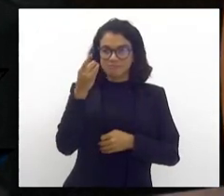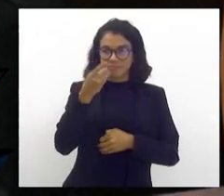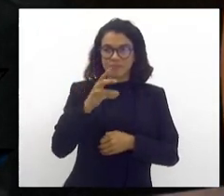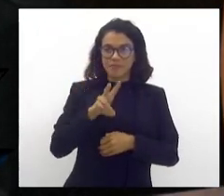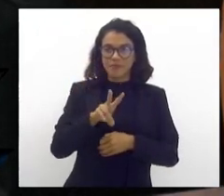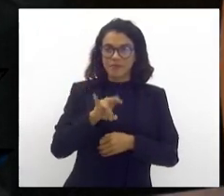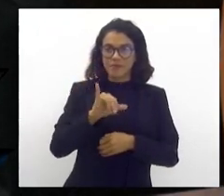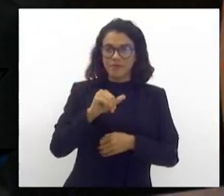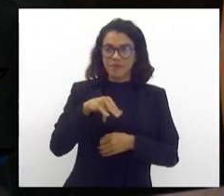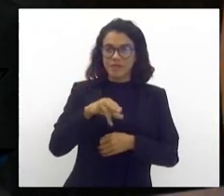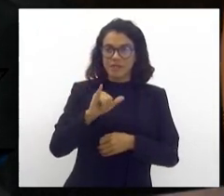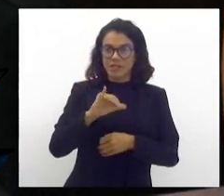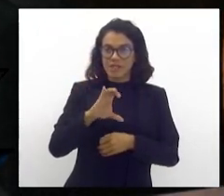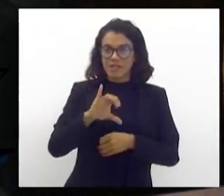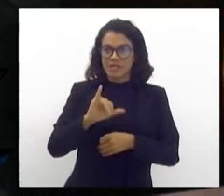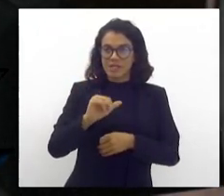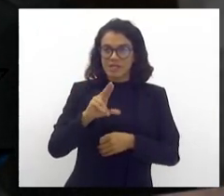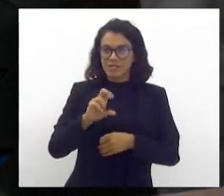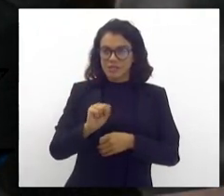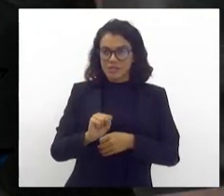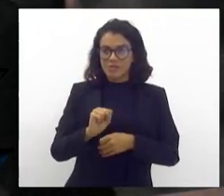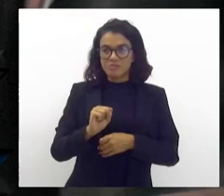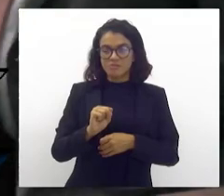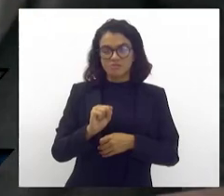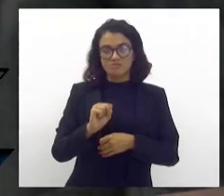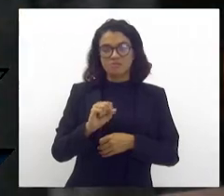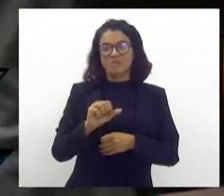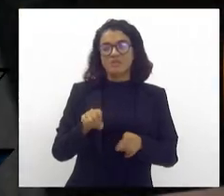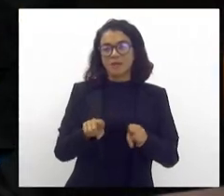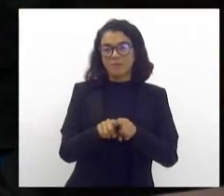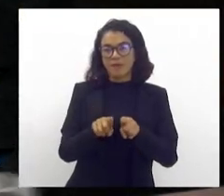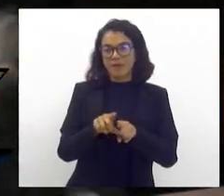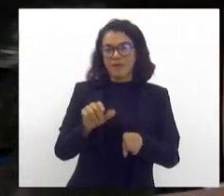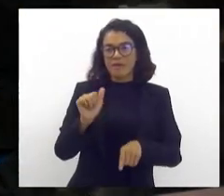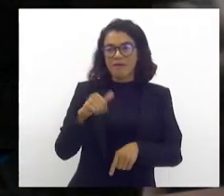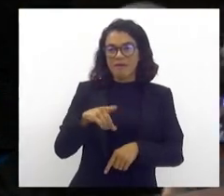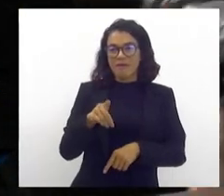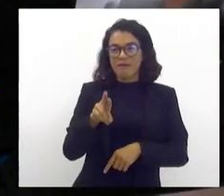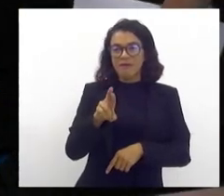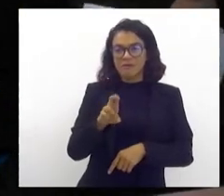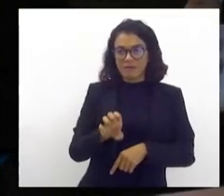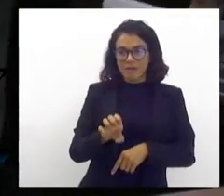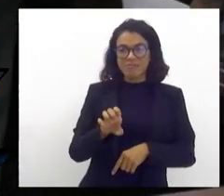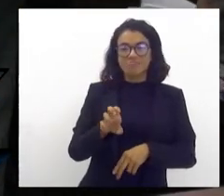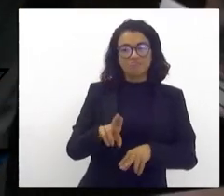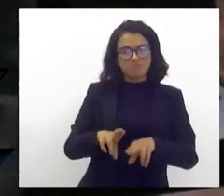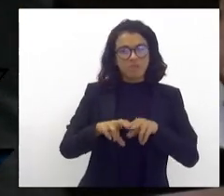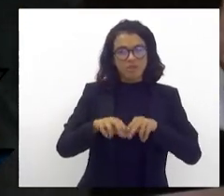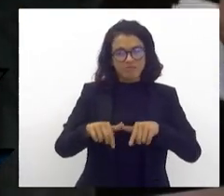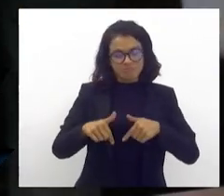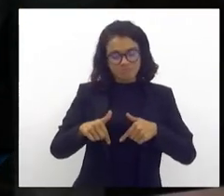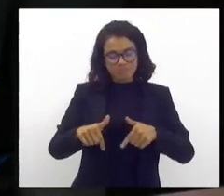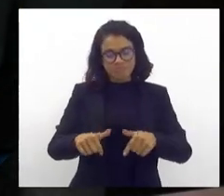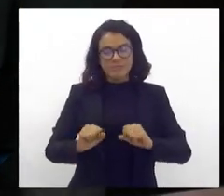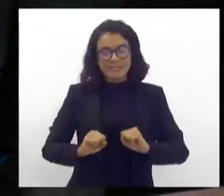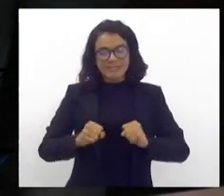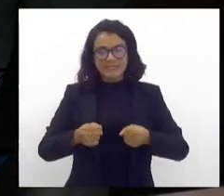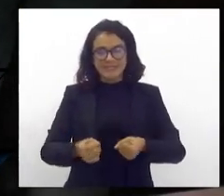Vinícius Cozzolino e André Siciliano, Andrezinho, pela iniciativa. A gente que sabe o quanto